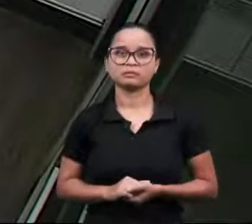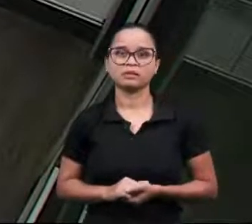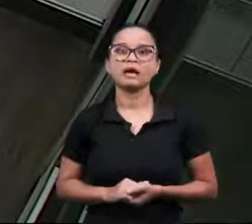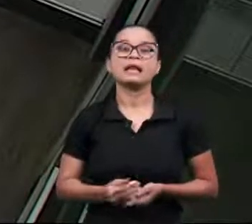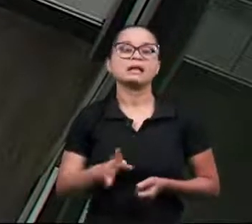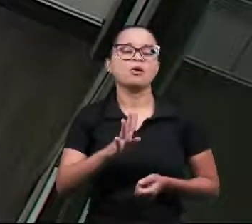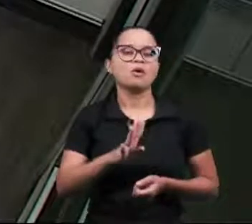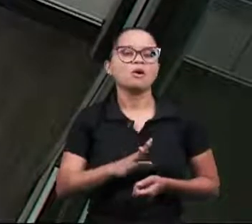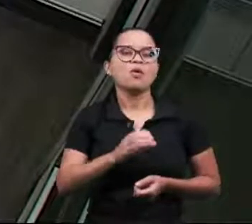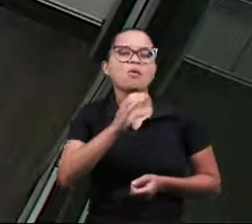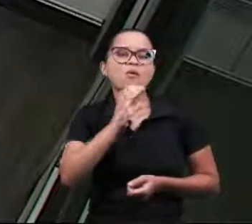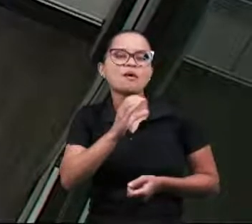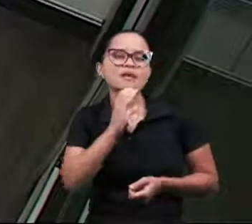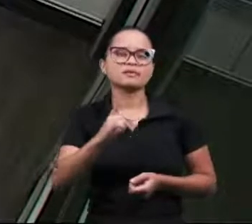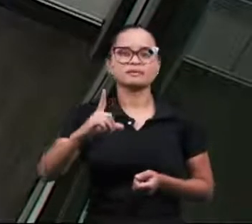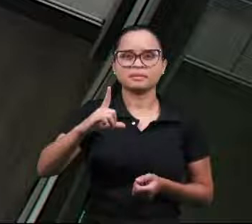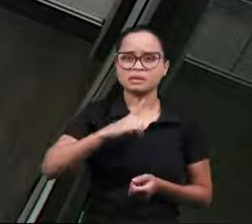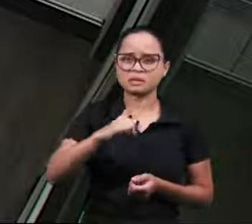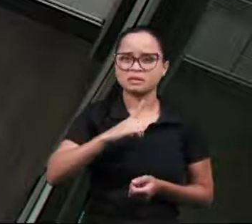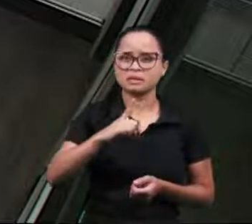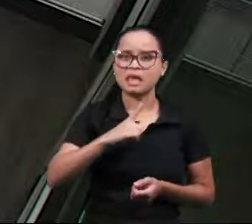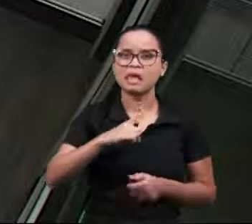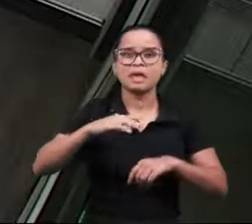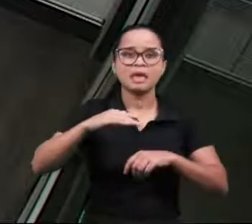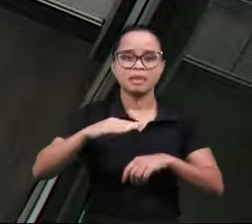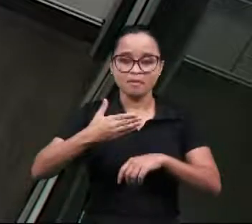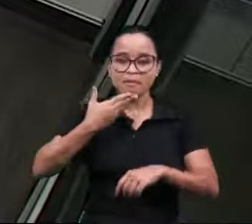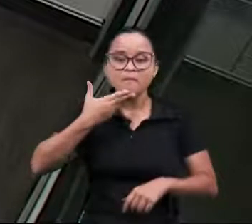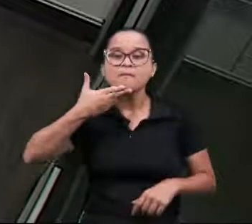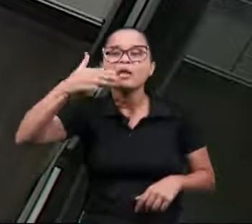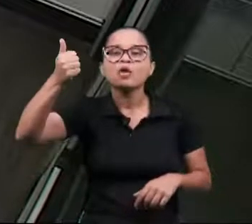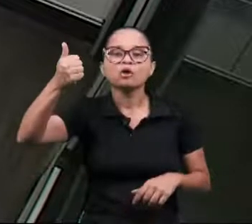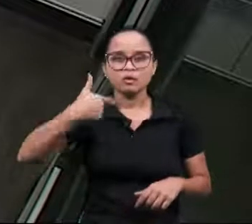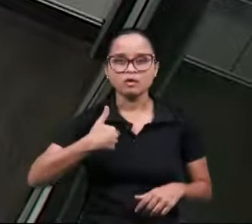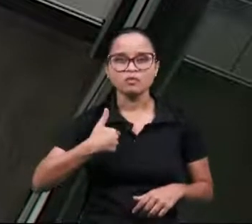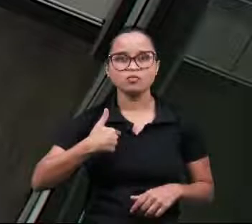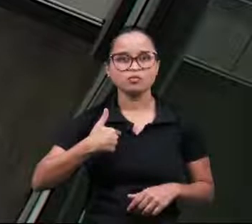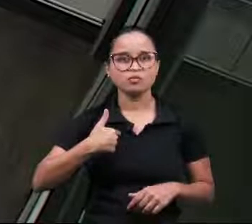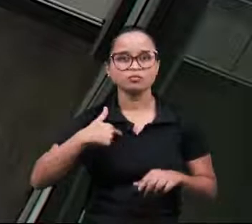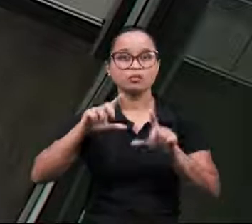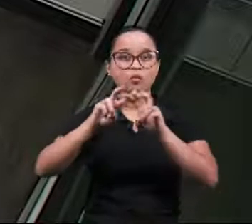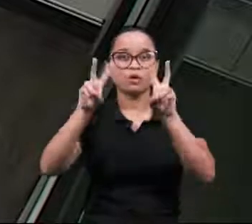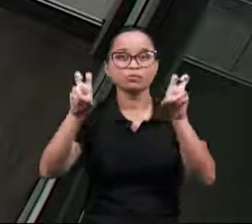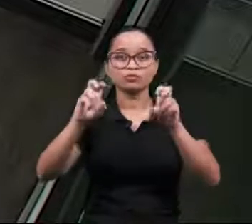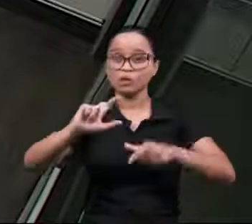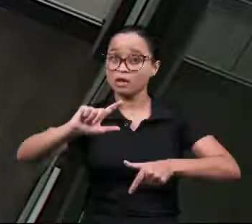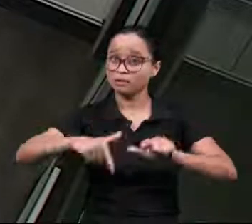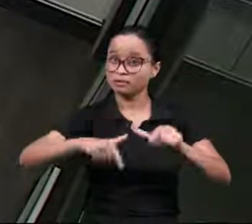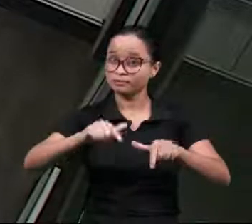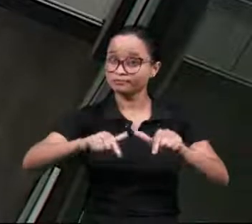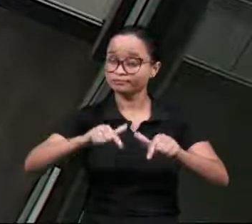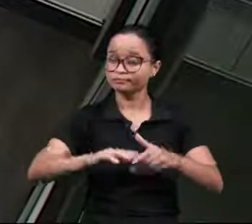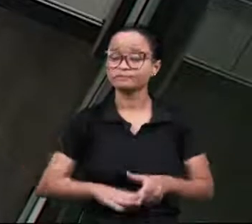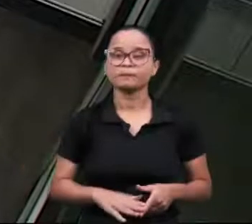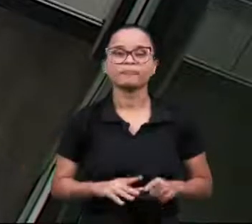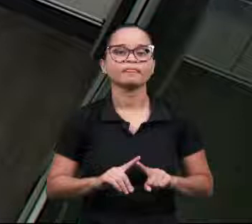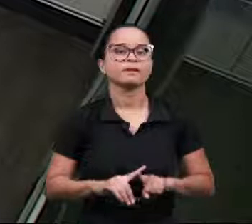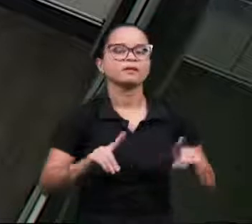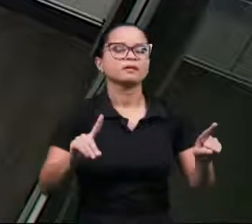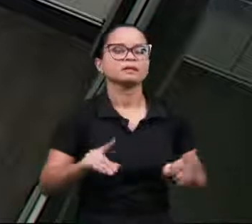conhecimento maior do que o meu sobre Israel. Mas acontece que eu creio que o senhor